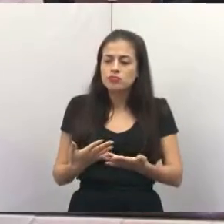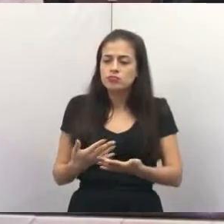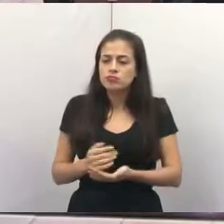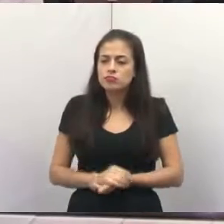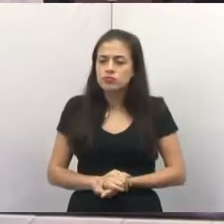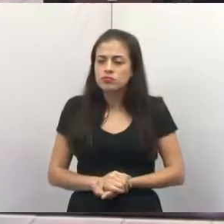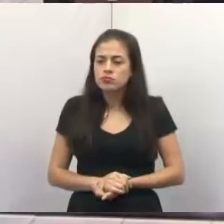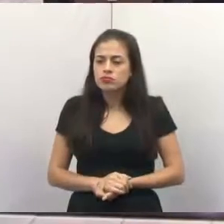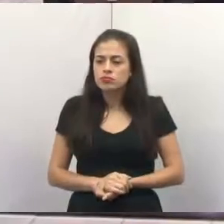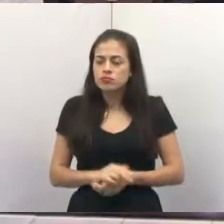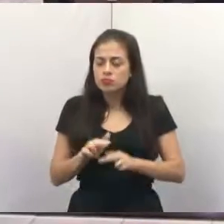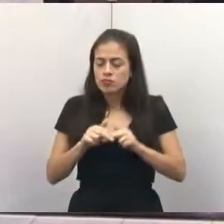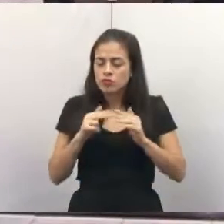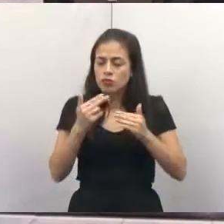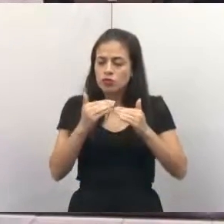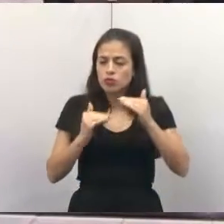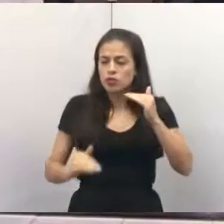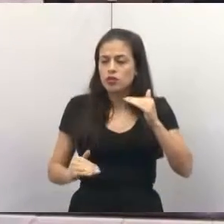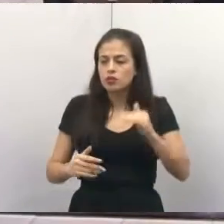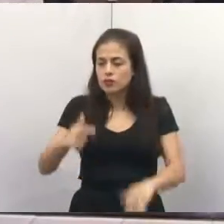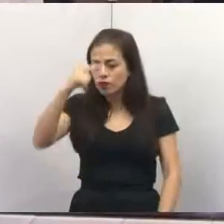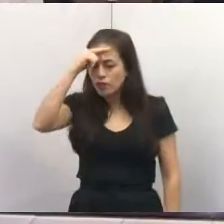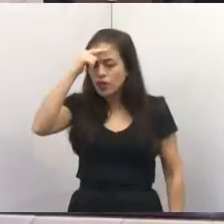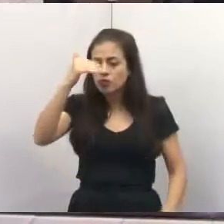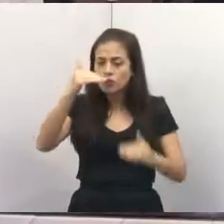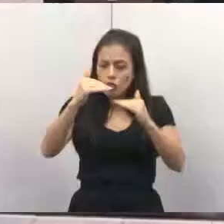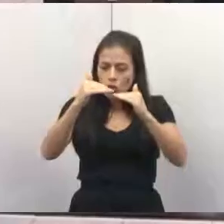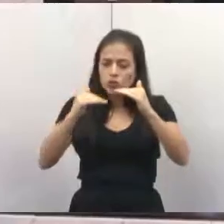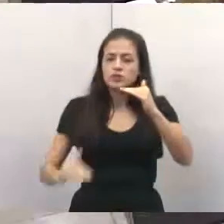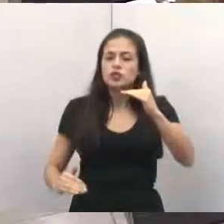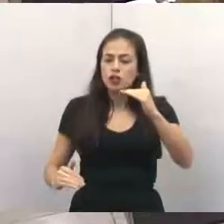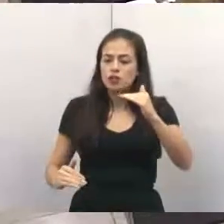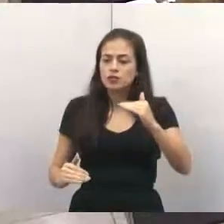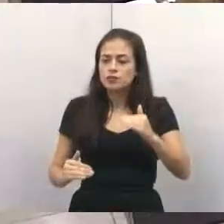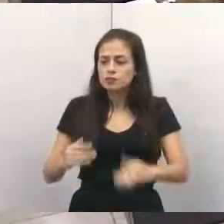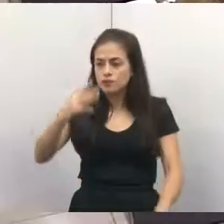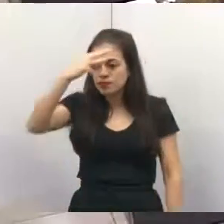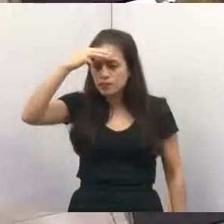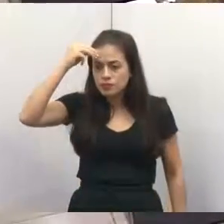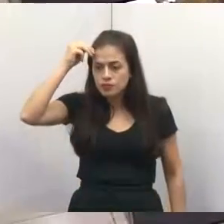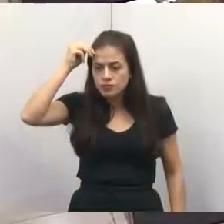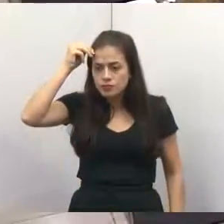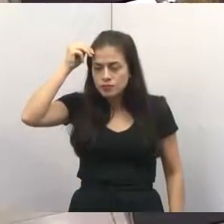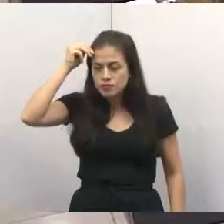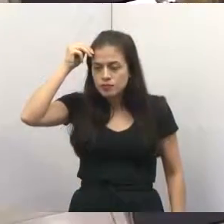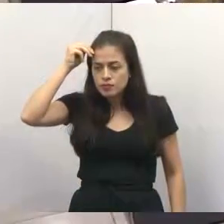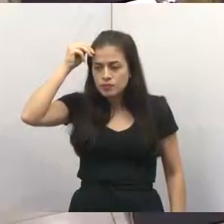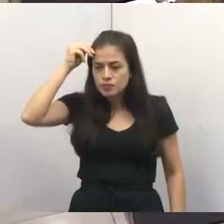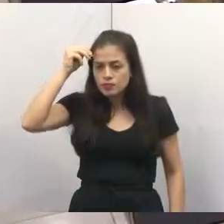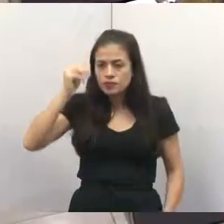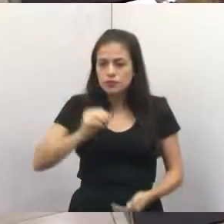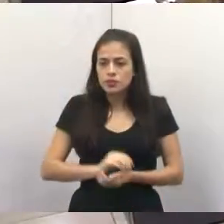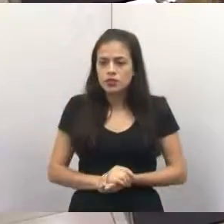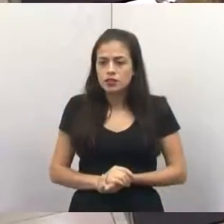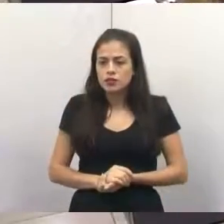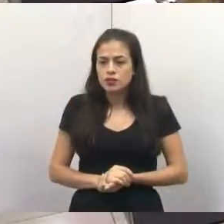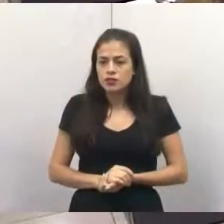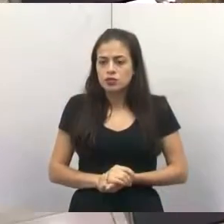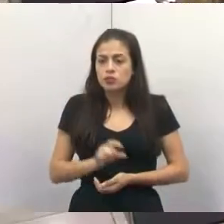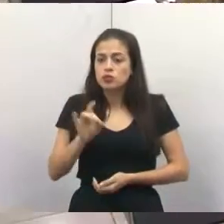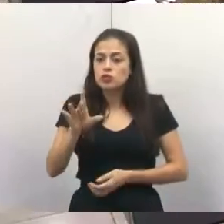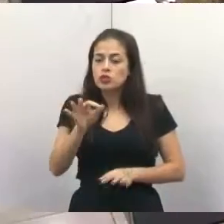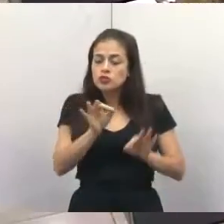Como vota o vereador Luiz Flávio? Contrário. Como vota a vereadora Maria Amélia? Só mais uma vez